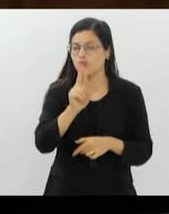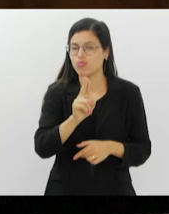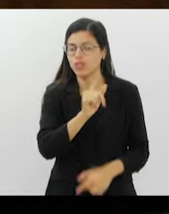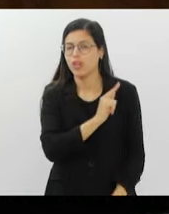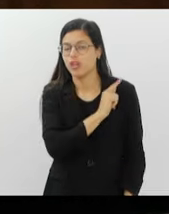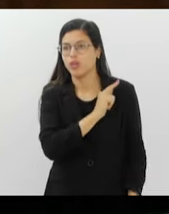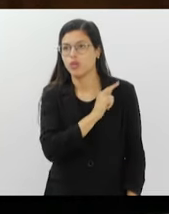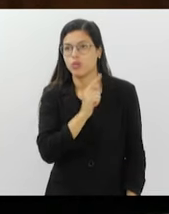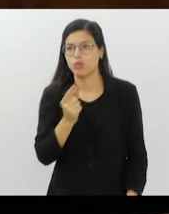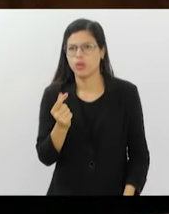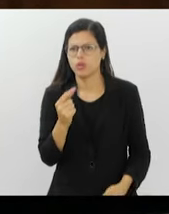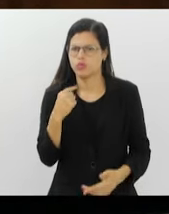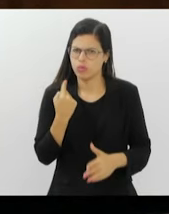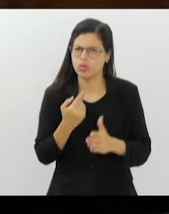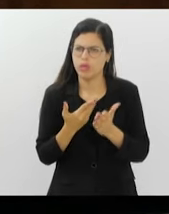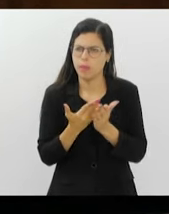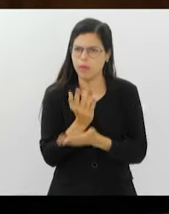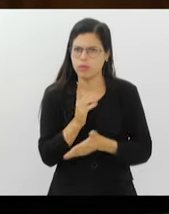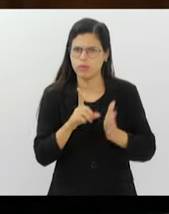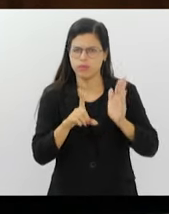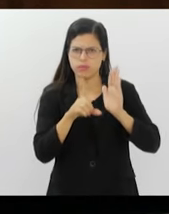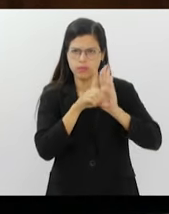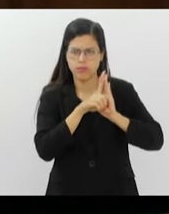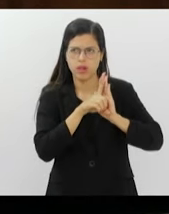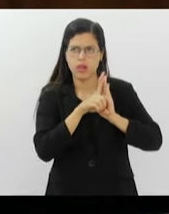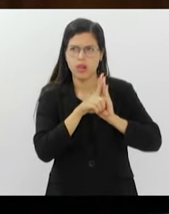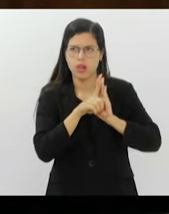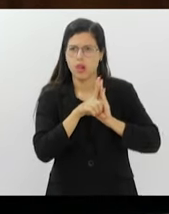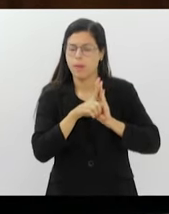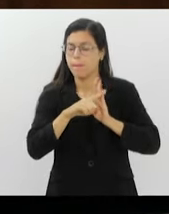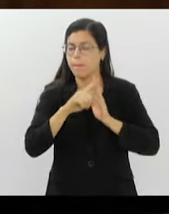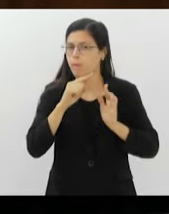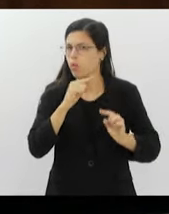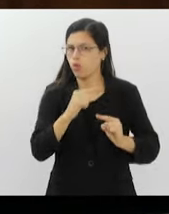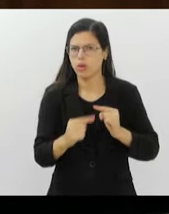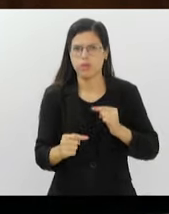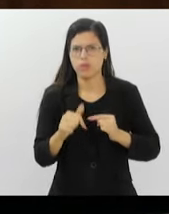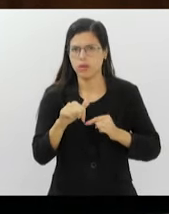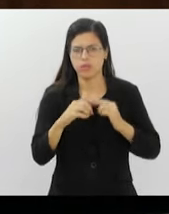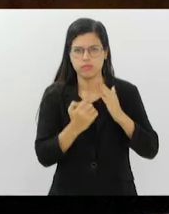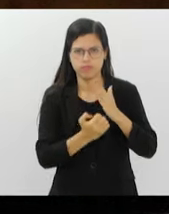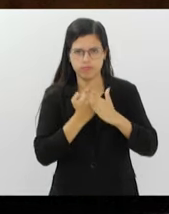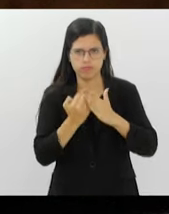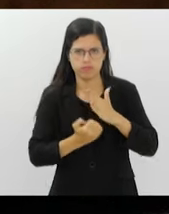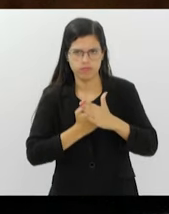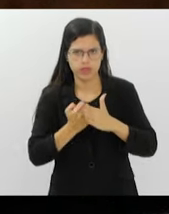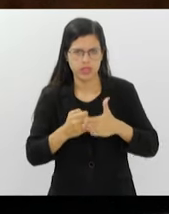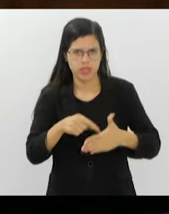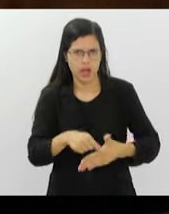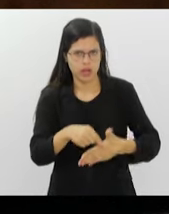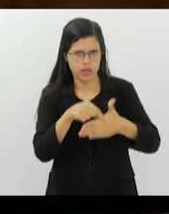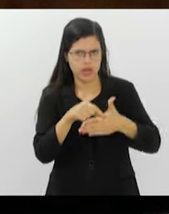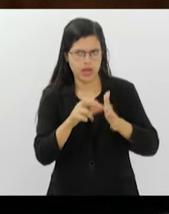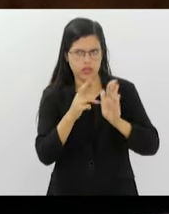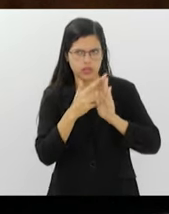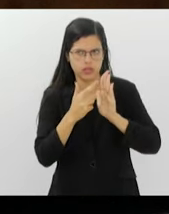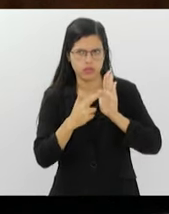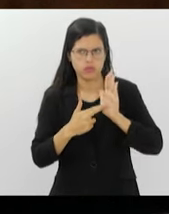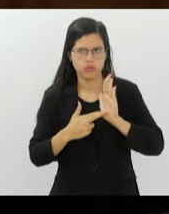vetando que fosse ela a fazer que tá à frente dessa compensação e dessa